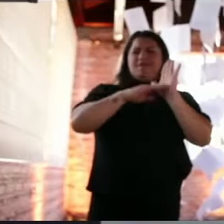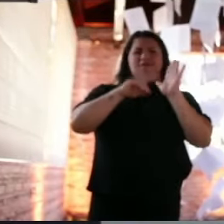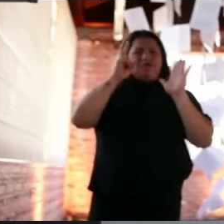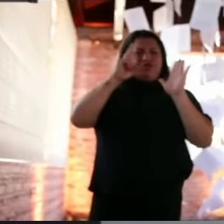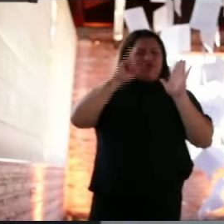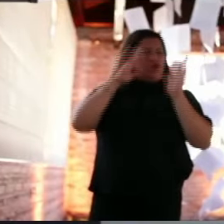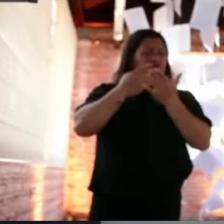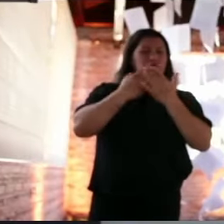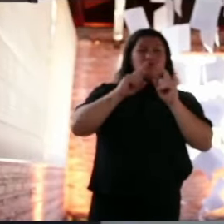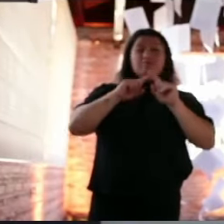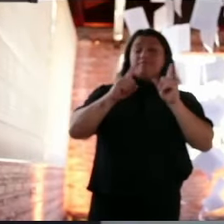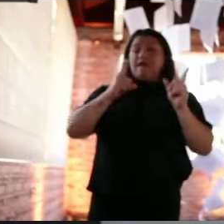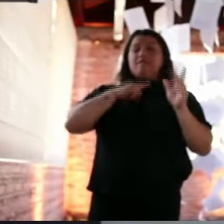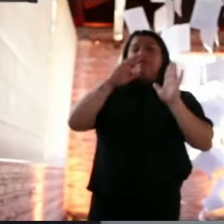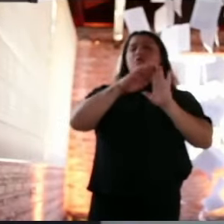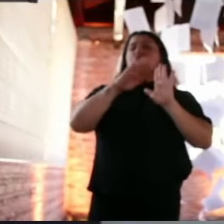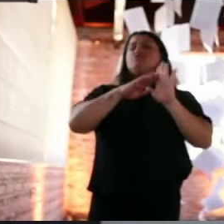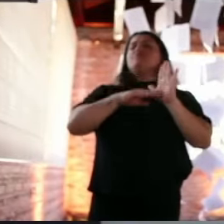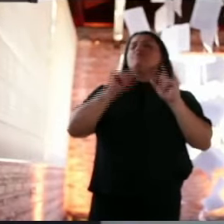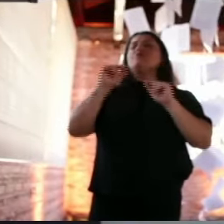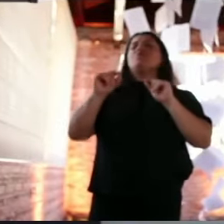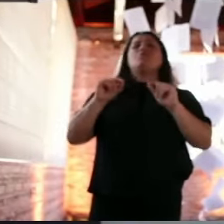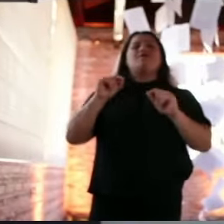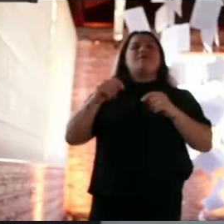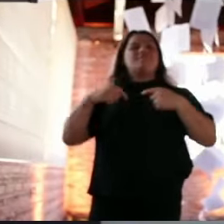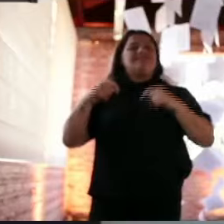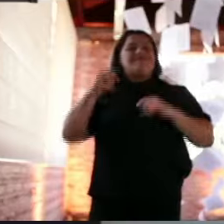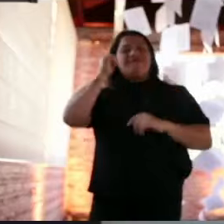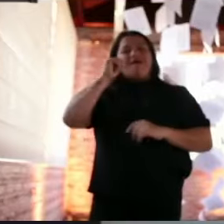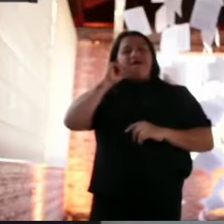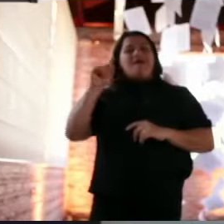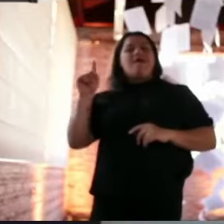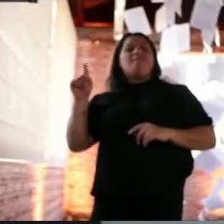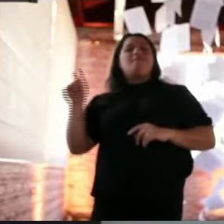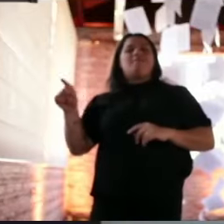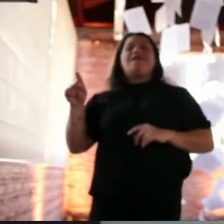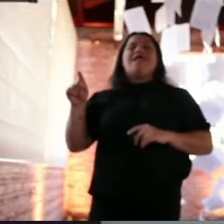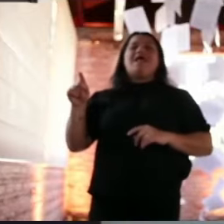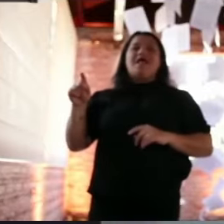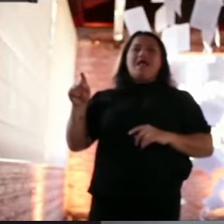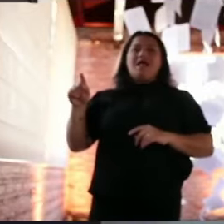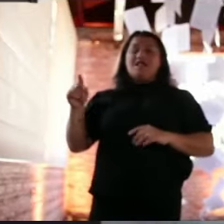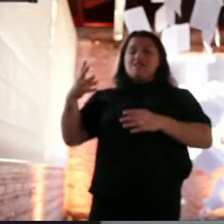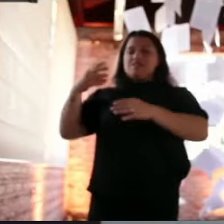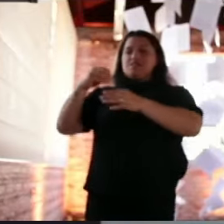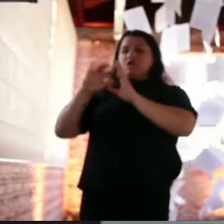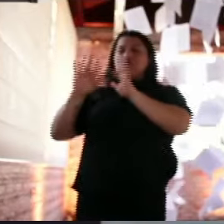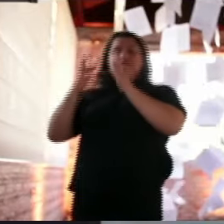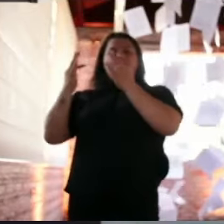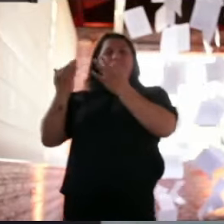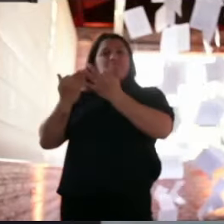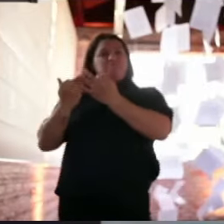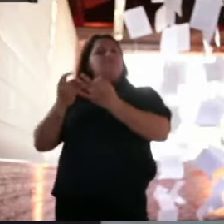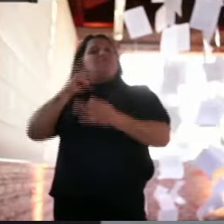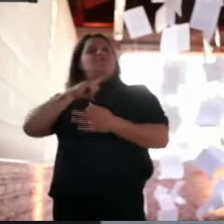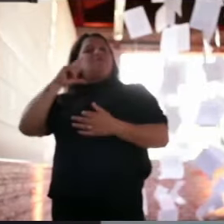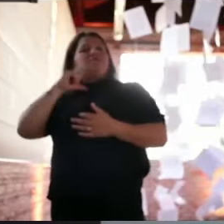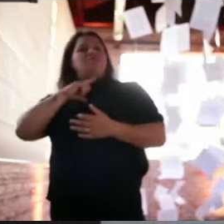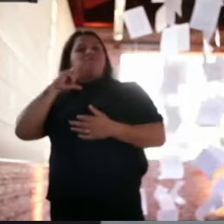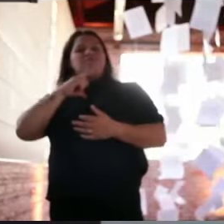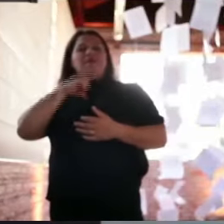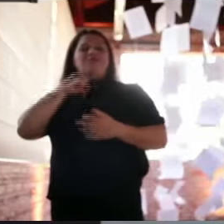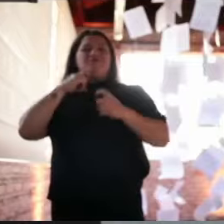levantar aí algumas questões é convinha manter a mulher dentro do laço familiar e tendo todo o seu